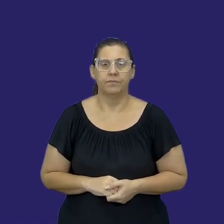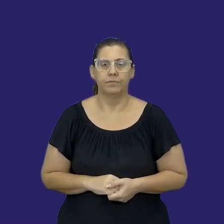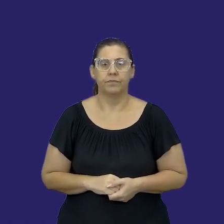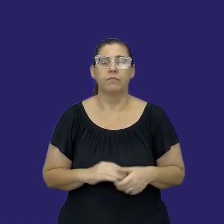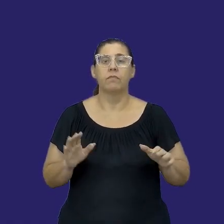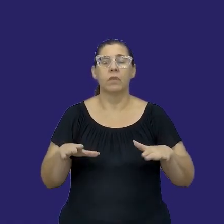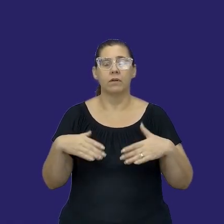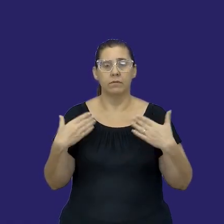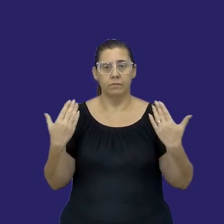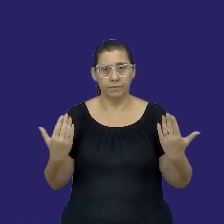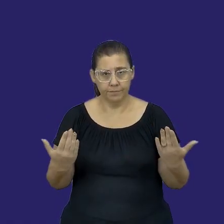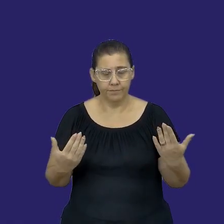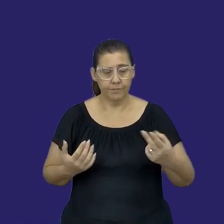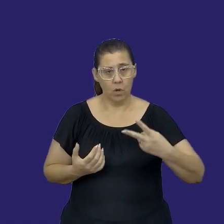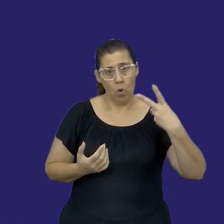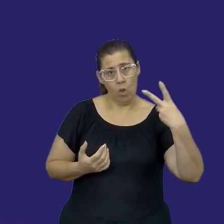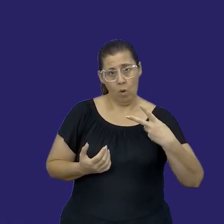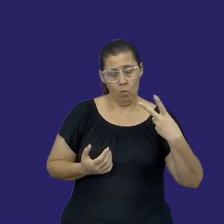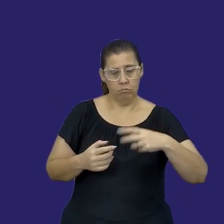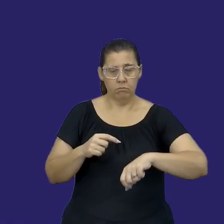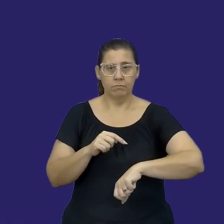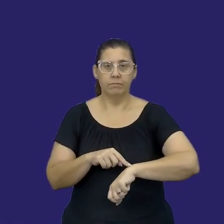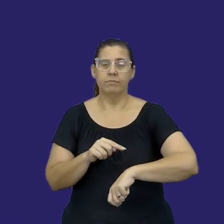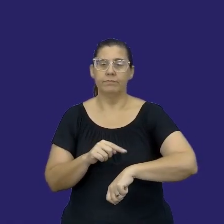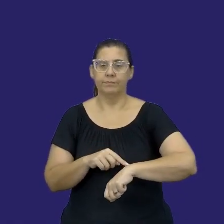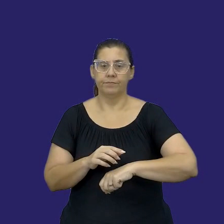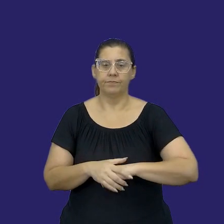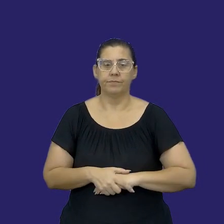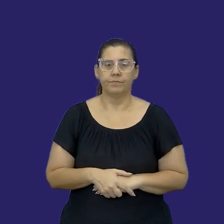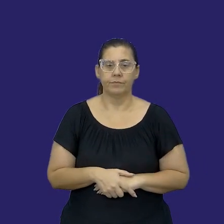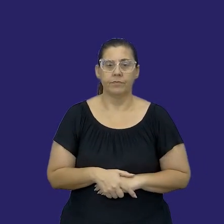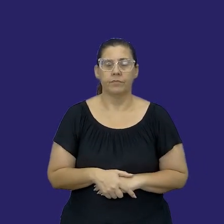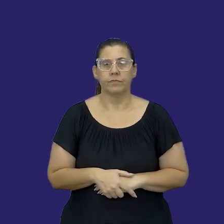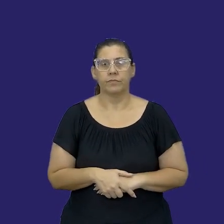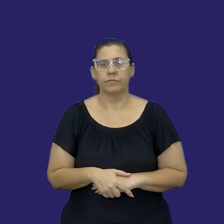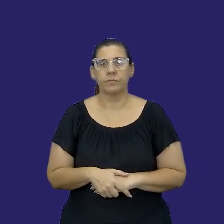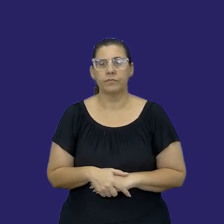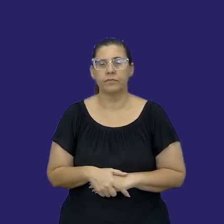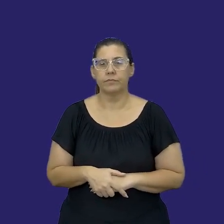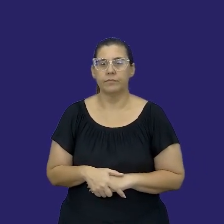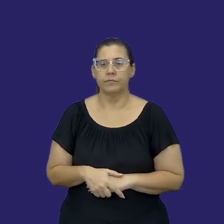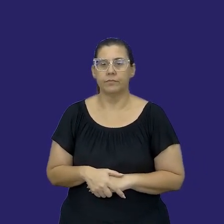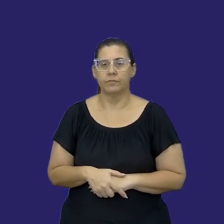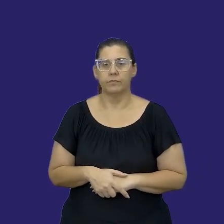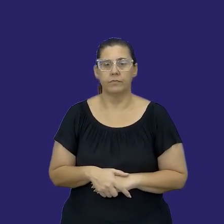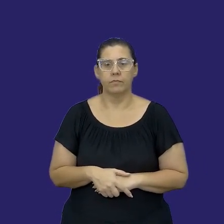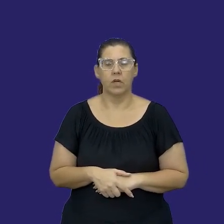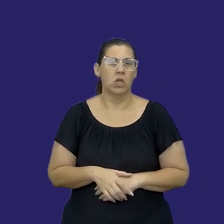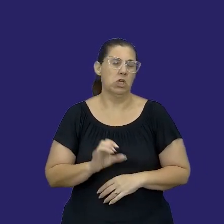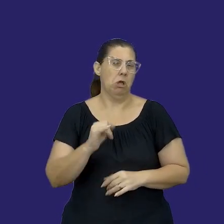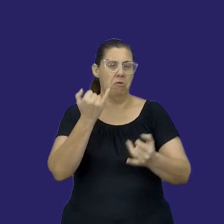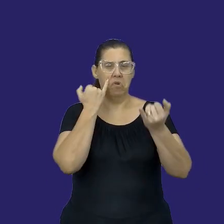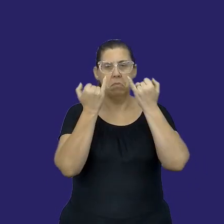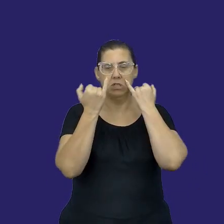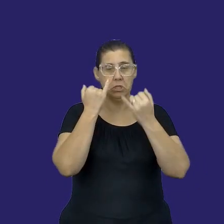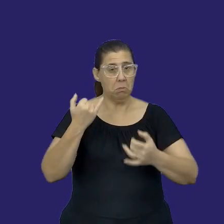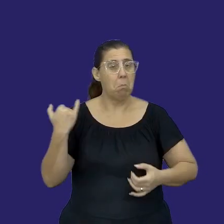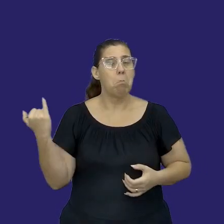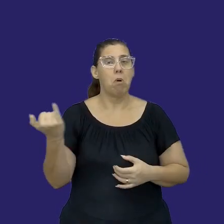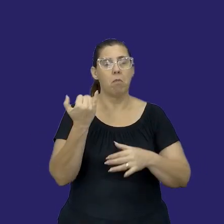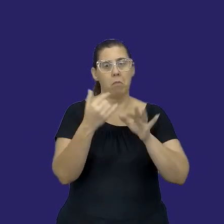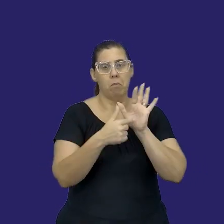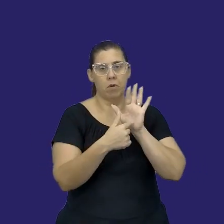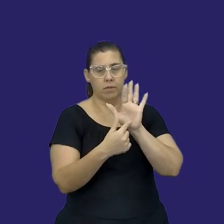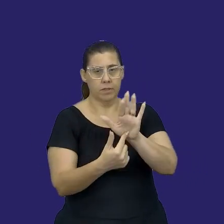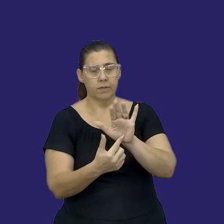Chegamos então agora no nosso segundo momento. Eu falei que ia ser rapidinho, trouxe só umas informações muito importantes sobre as